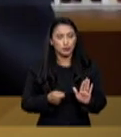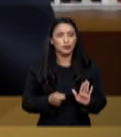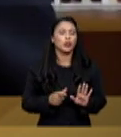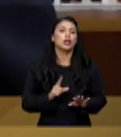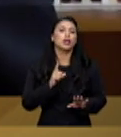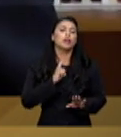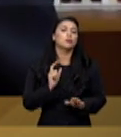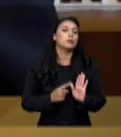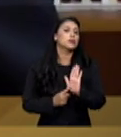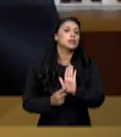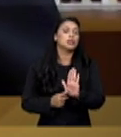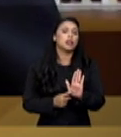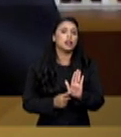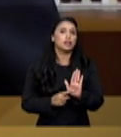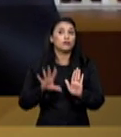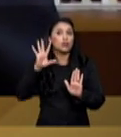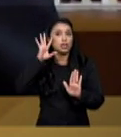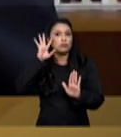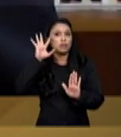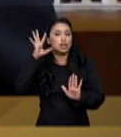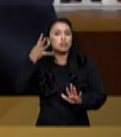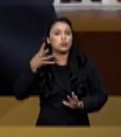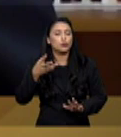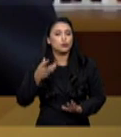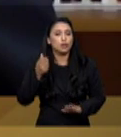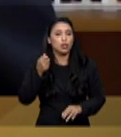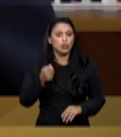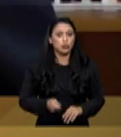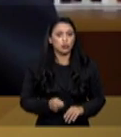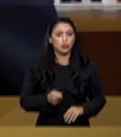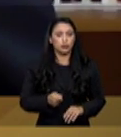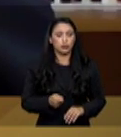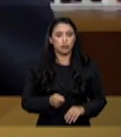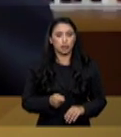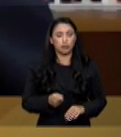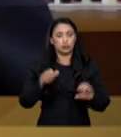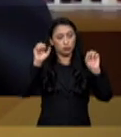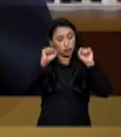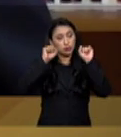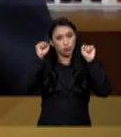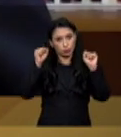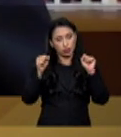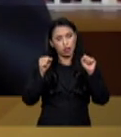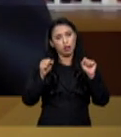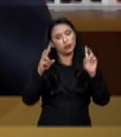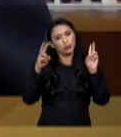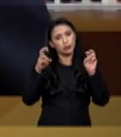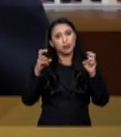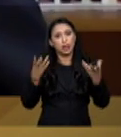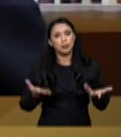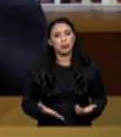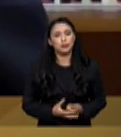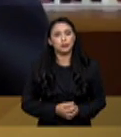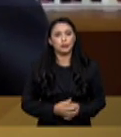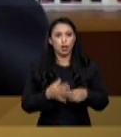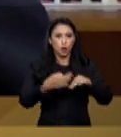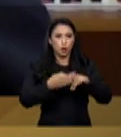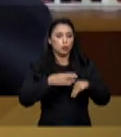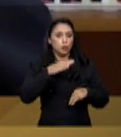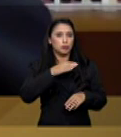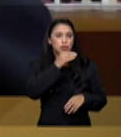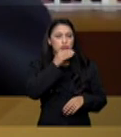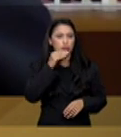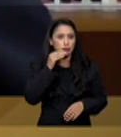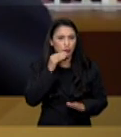se assentou a diretriz a ser seguida no tribunal nessas questões. Diz o ministro Celso, a